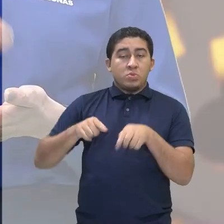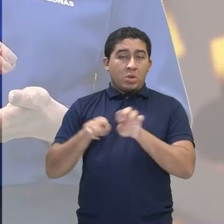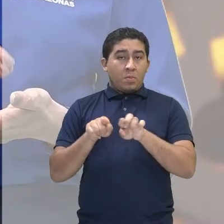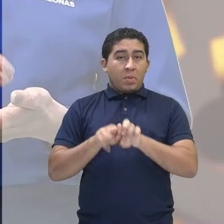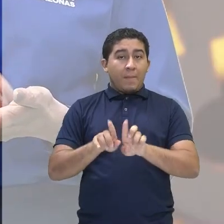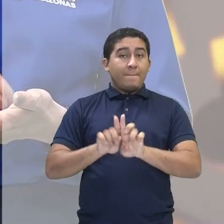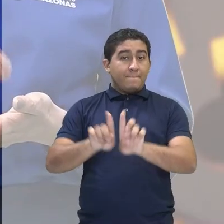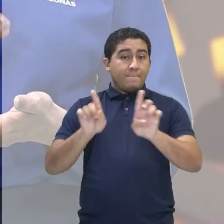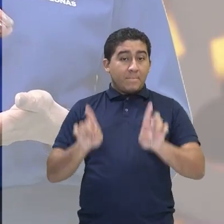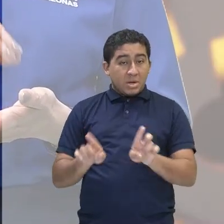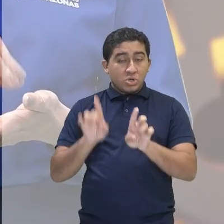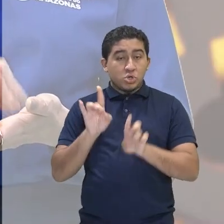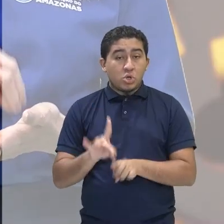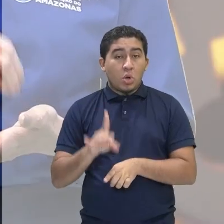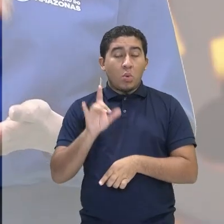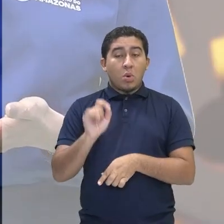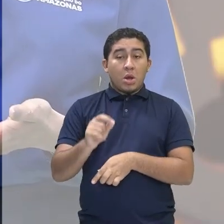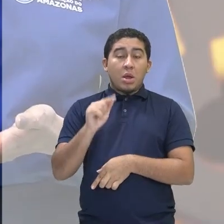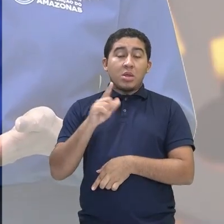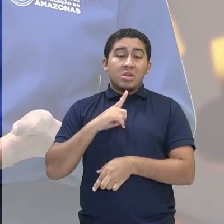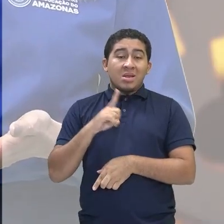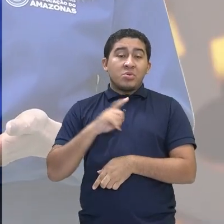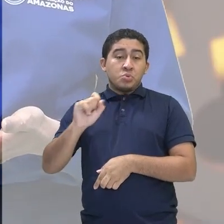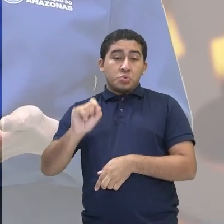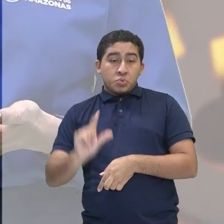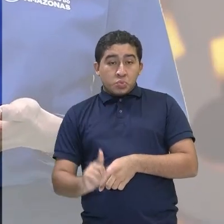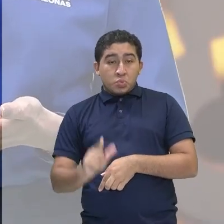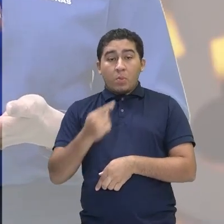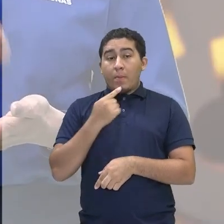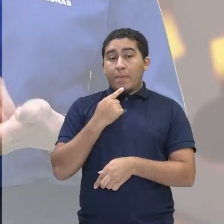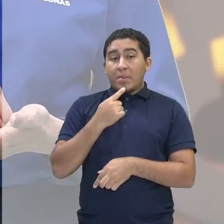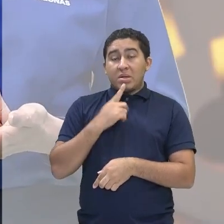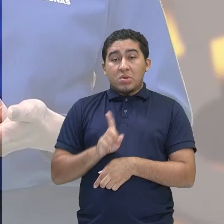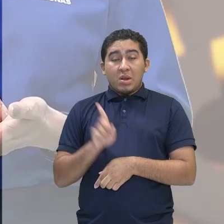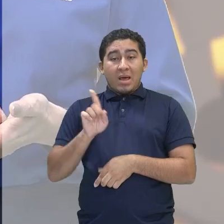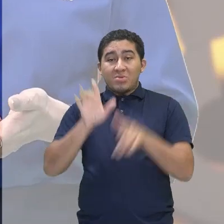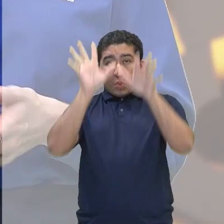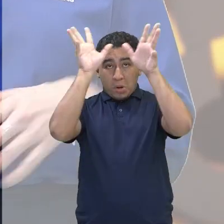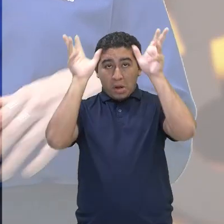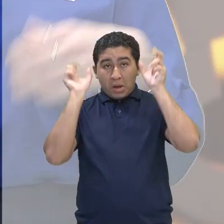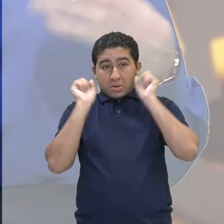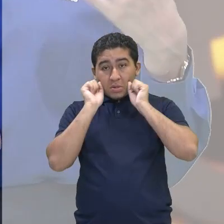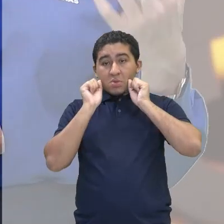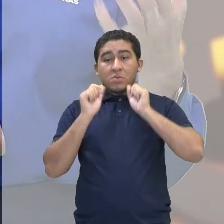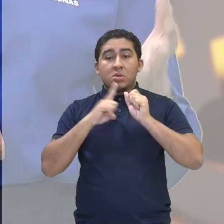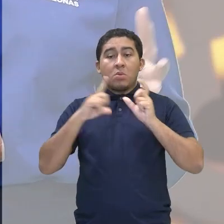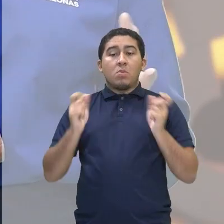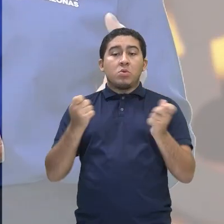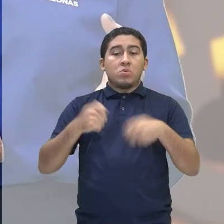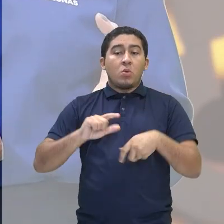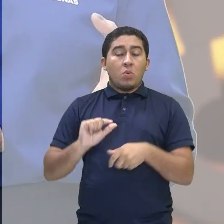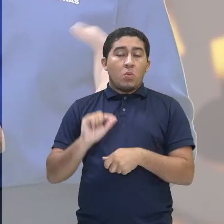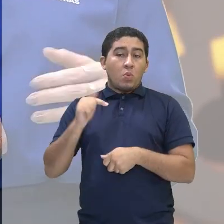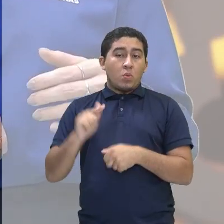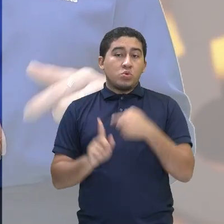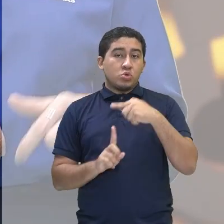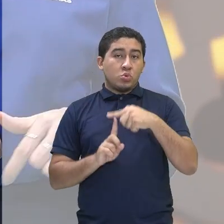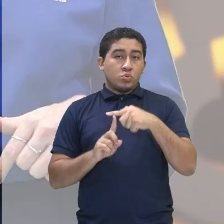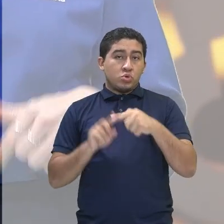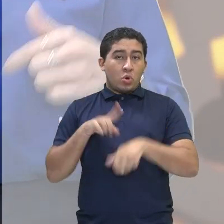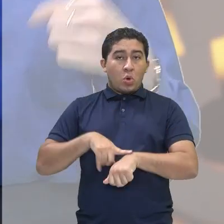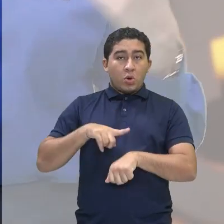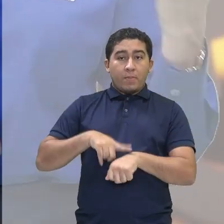mas apenas os municípios mais ao sul, mais perto ali do Acre, é que eles vão ter um outro horário, né, que